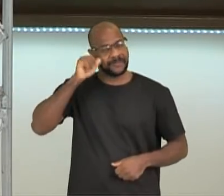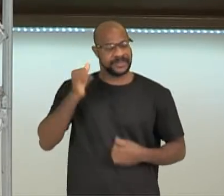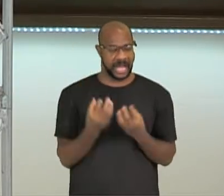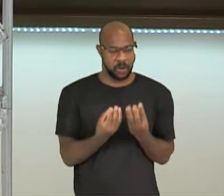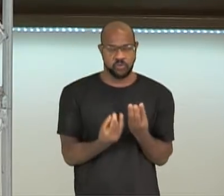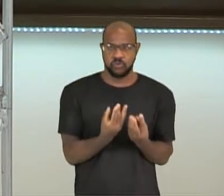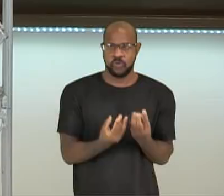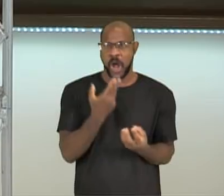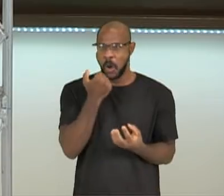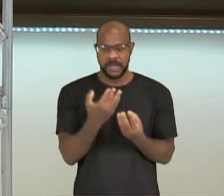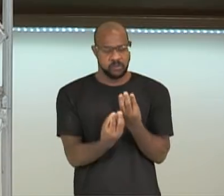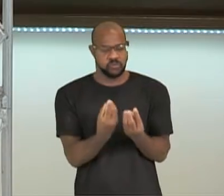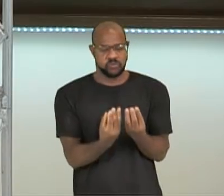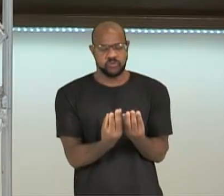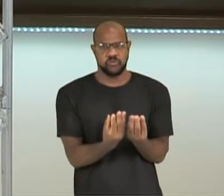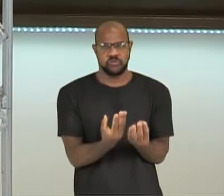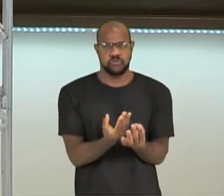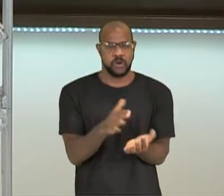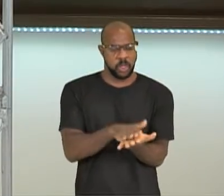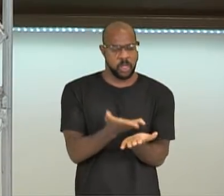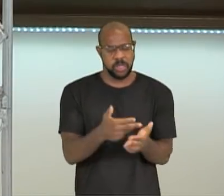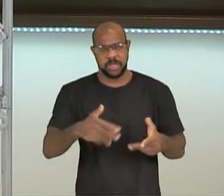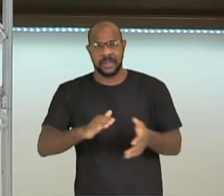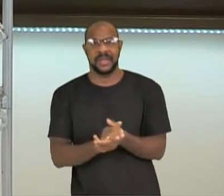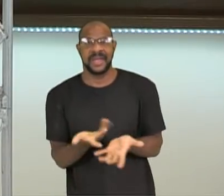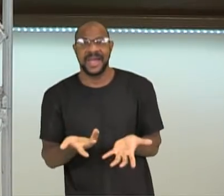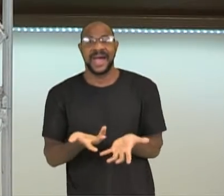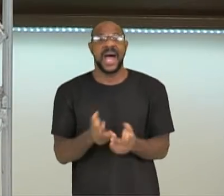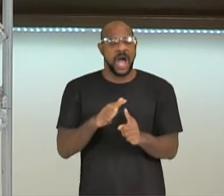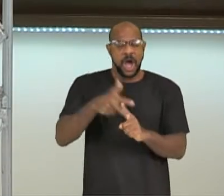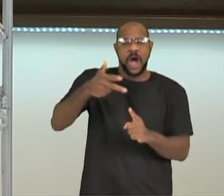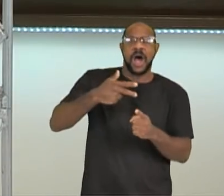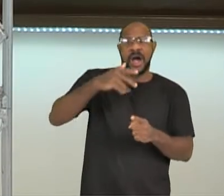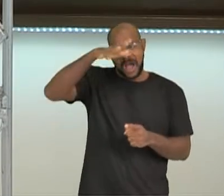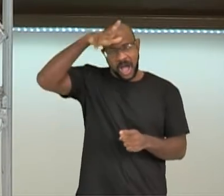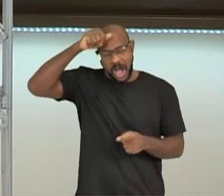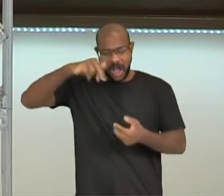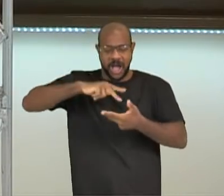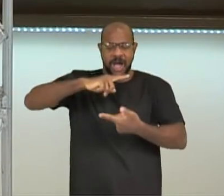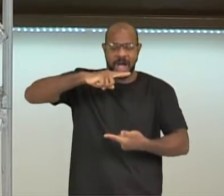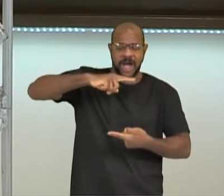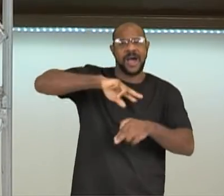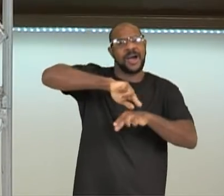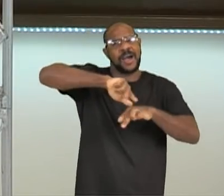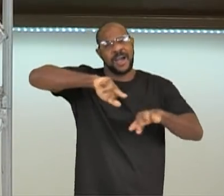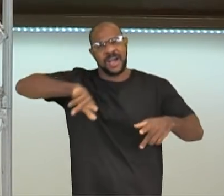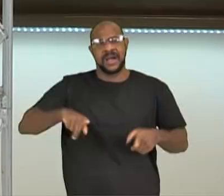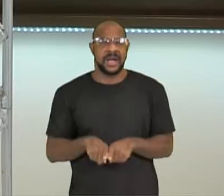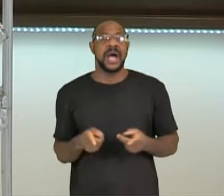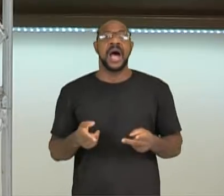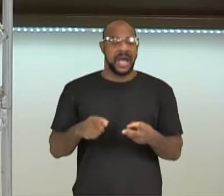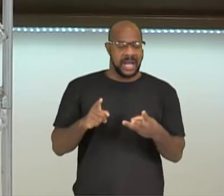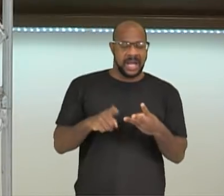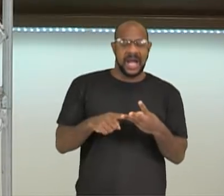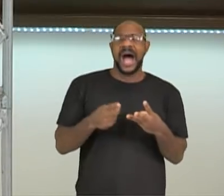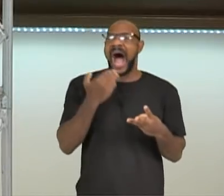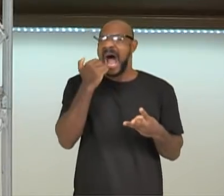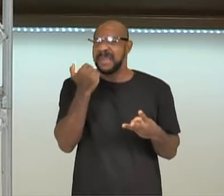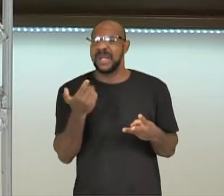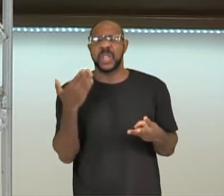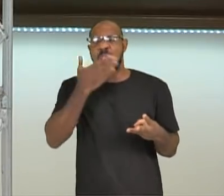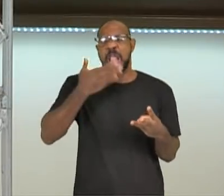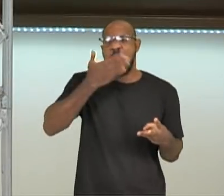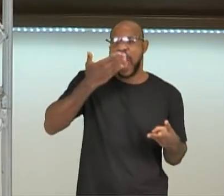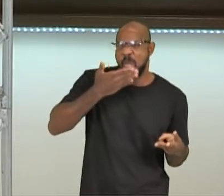Muito ácidos também, refrigerantes, né, que são ácidos, alimentos muito açucarados também, tá?